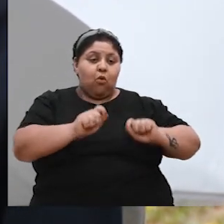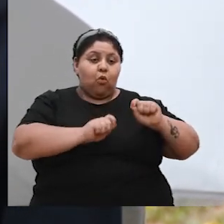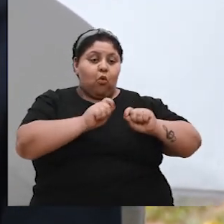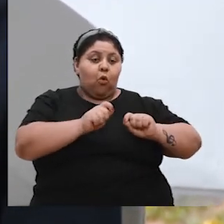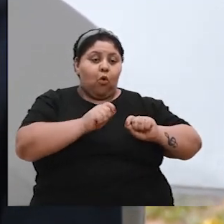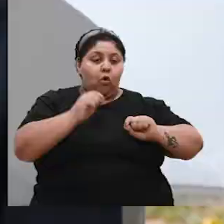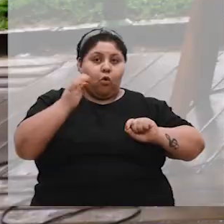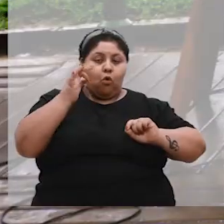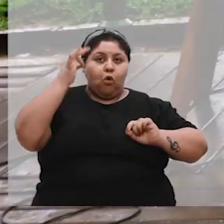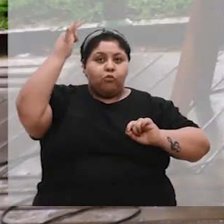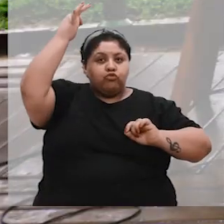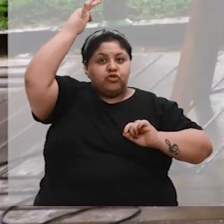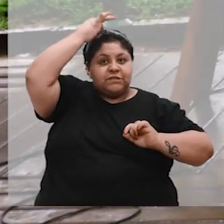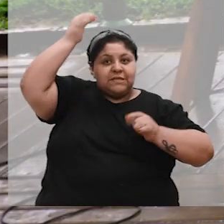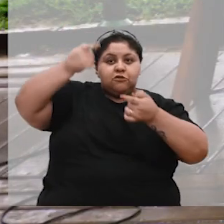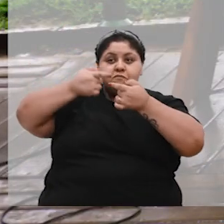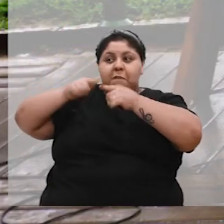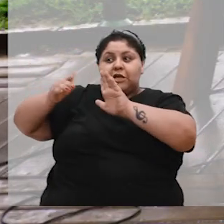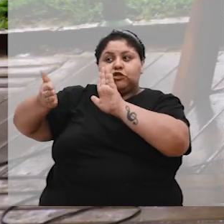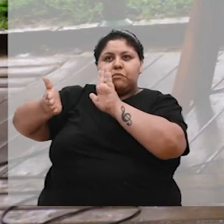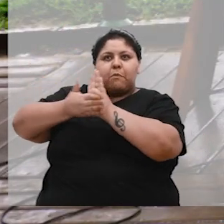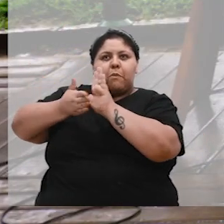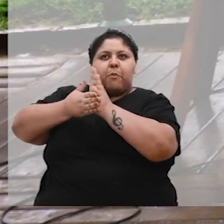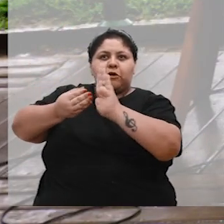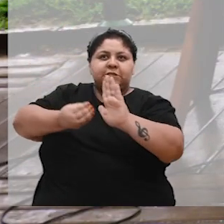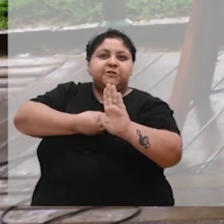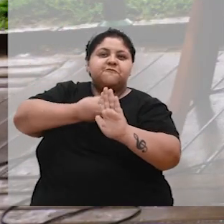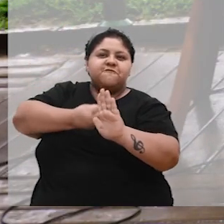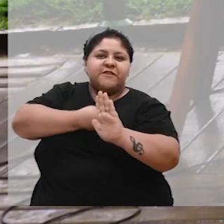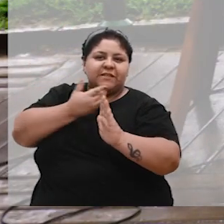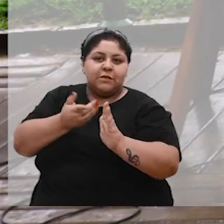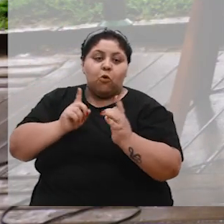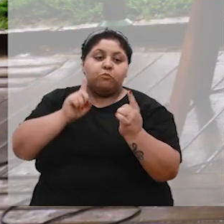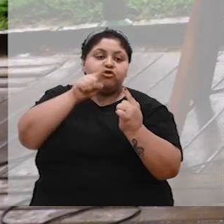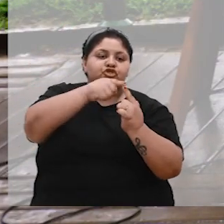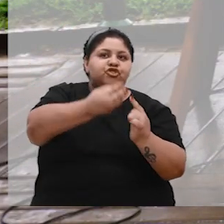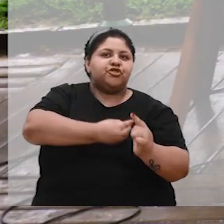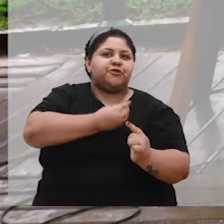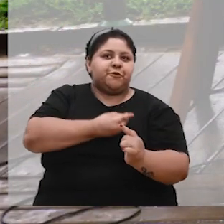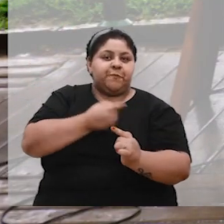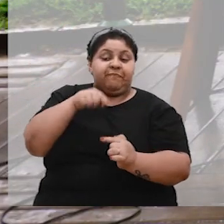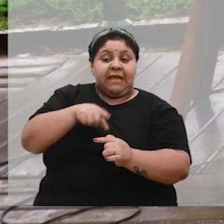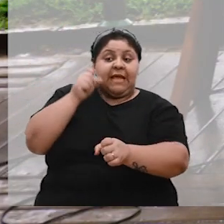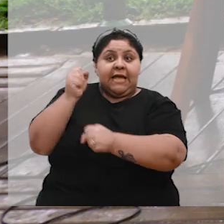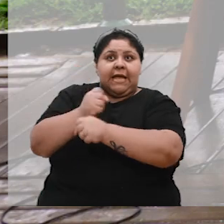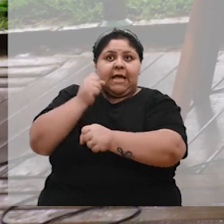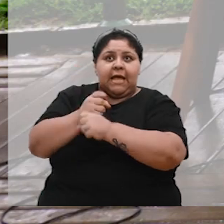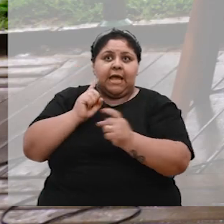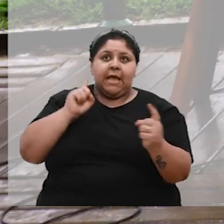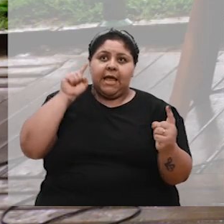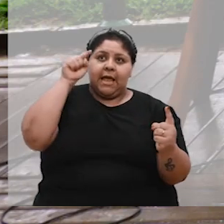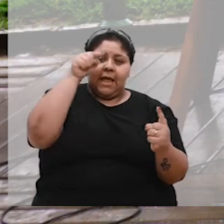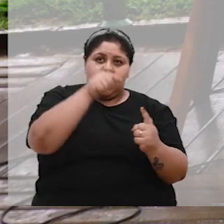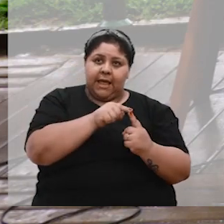uma proposta vital. Uma proposta vital. Então, este ano, a ideia foi ser um pouquinho mais